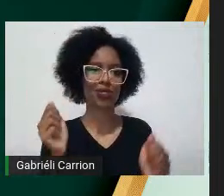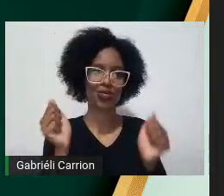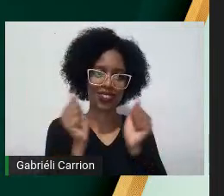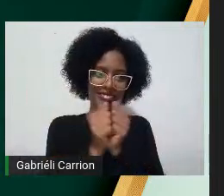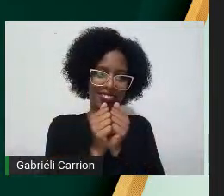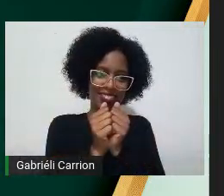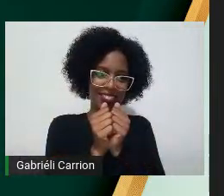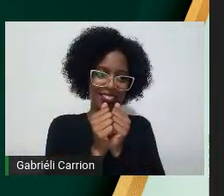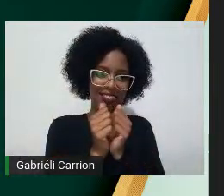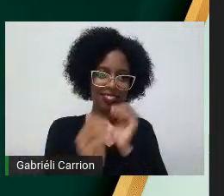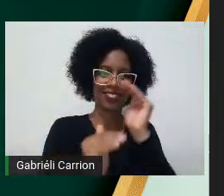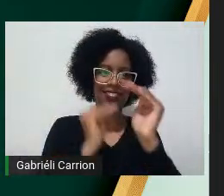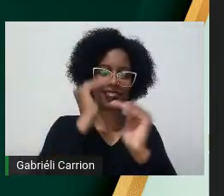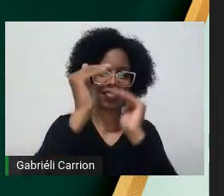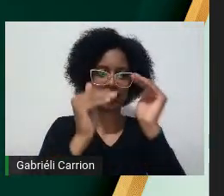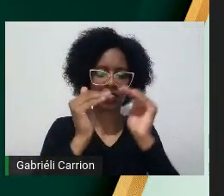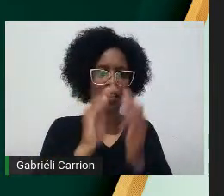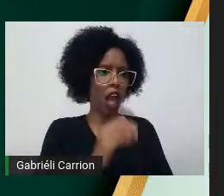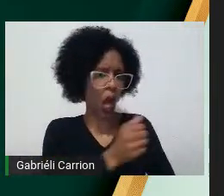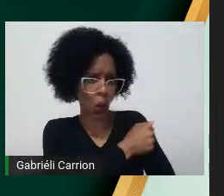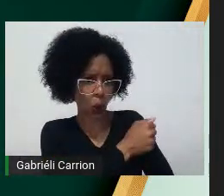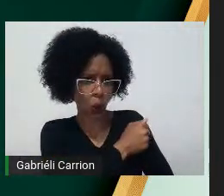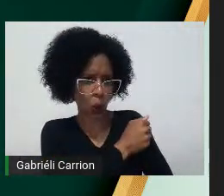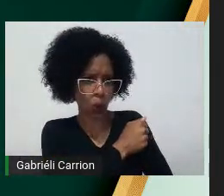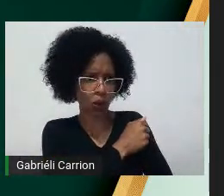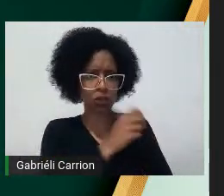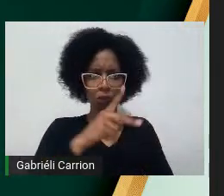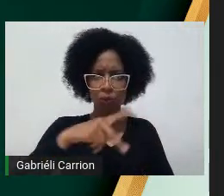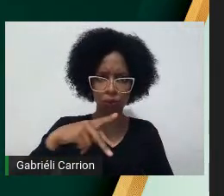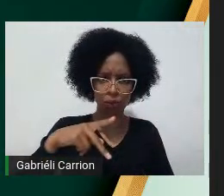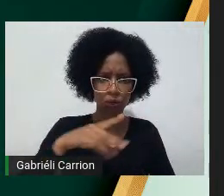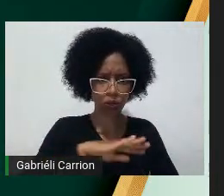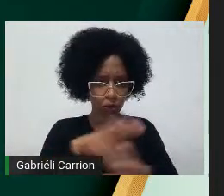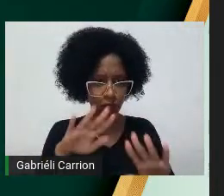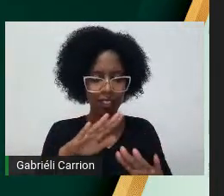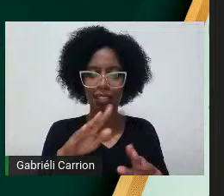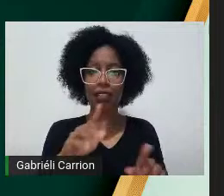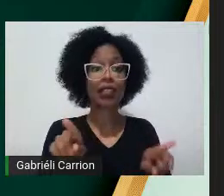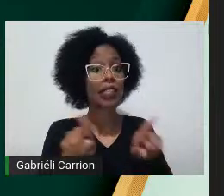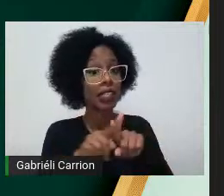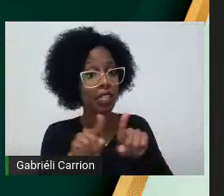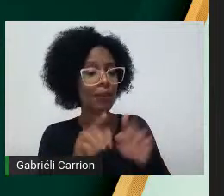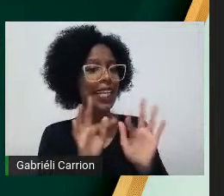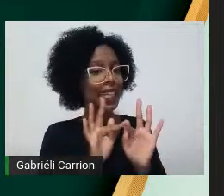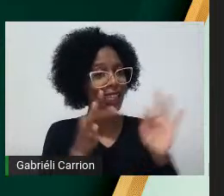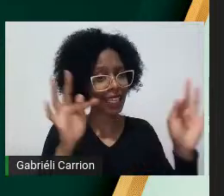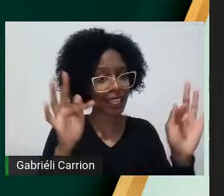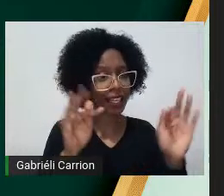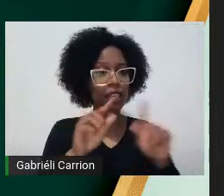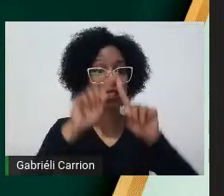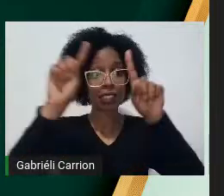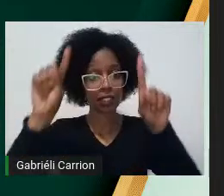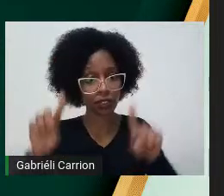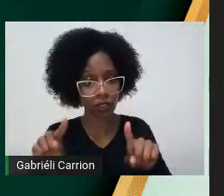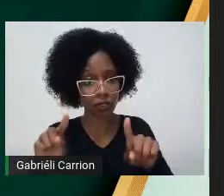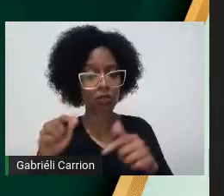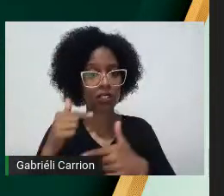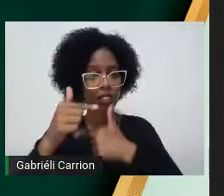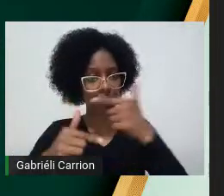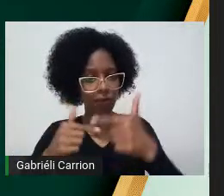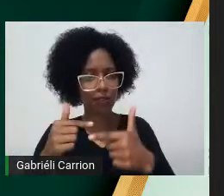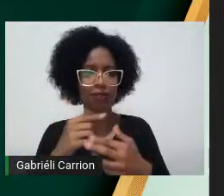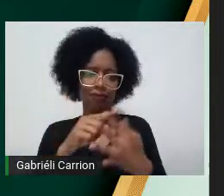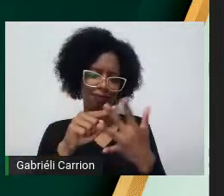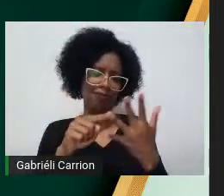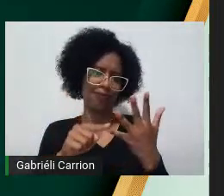são só os docentes, são também os nossos terceirizados e os nossos técnicos administrativos em educação, que muitas